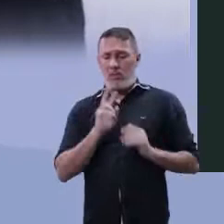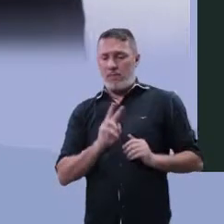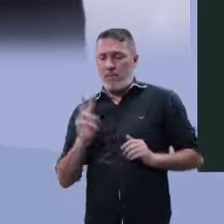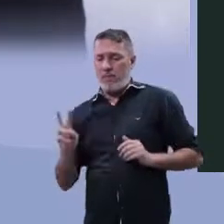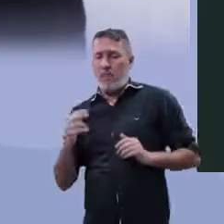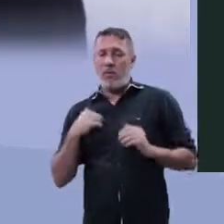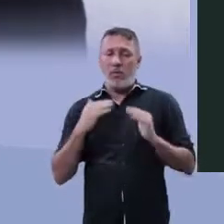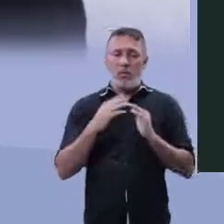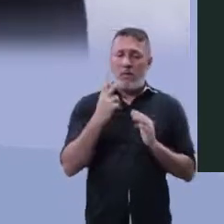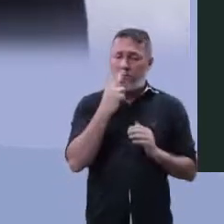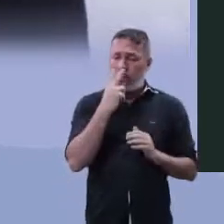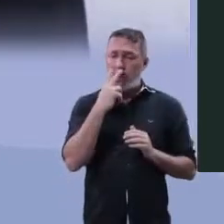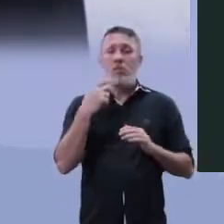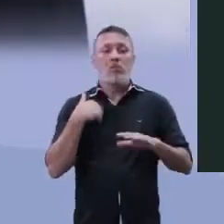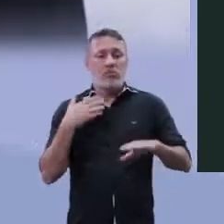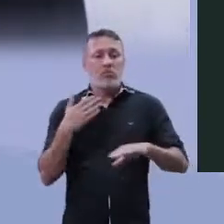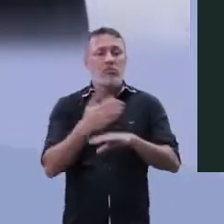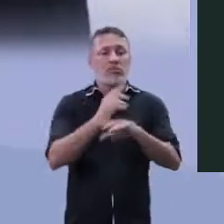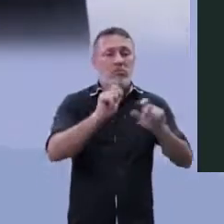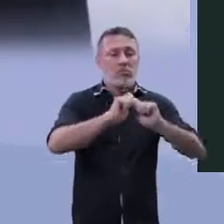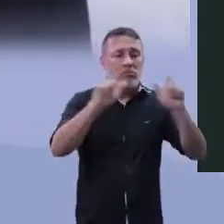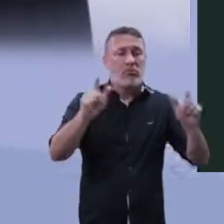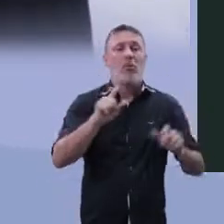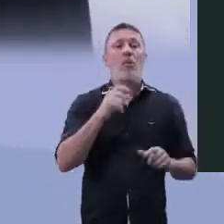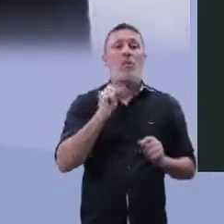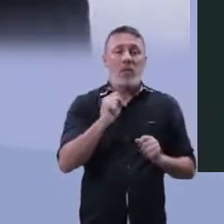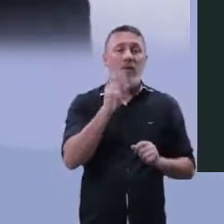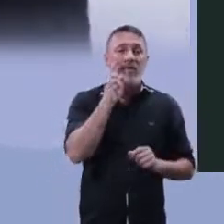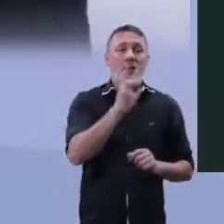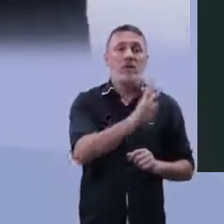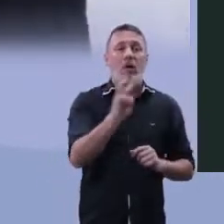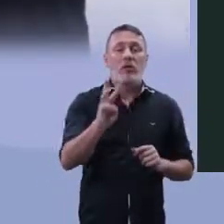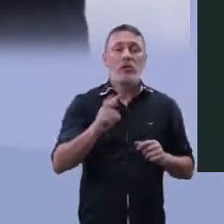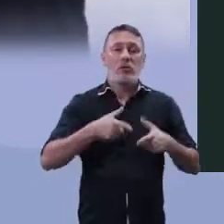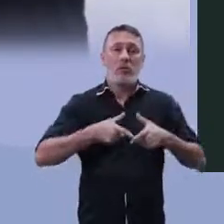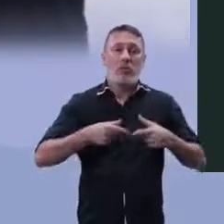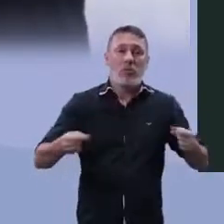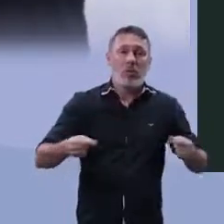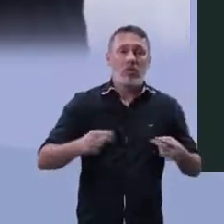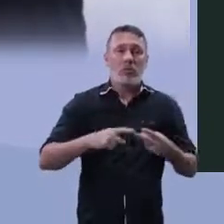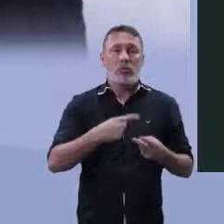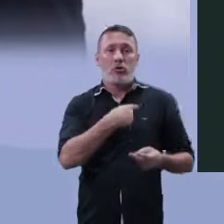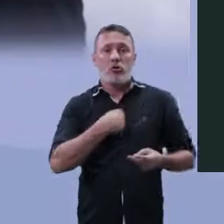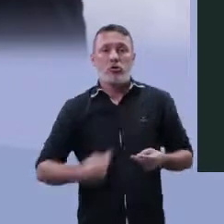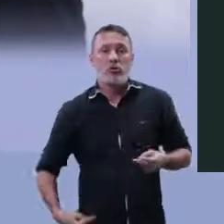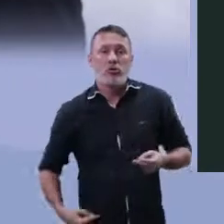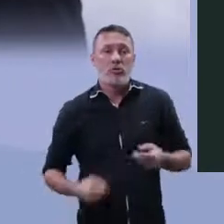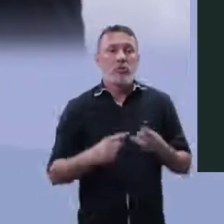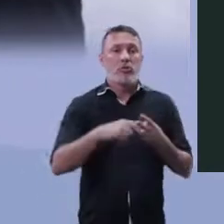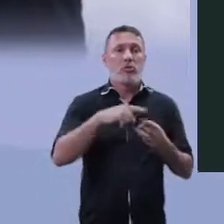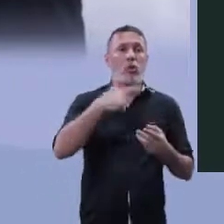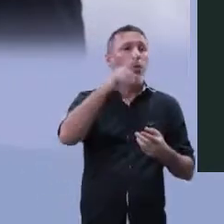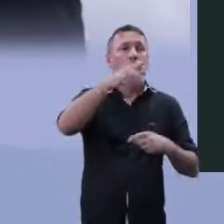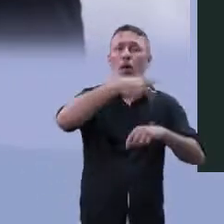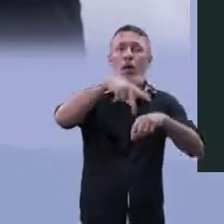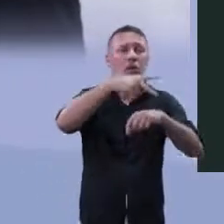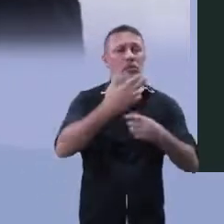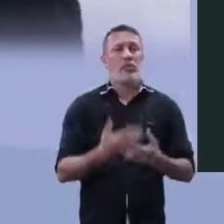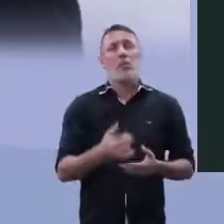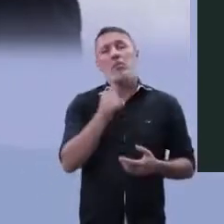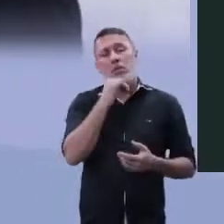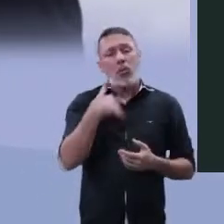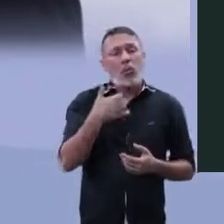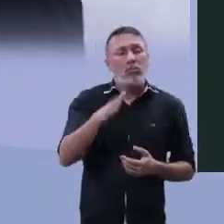em Vila Velha, ou Vitória, sei lá, onde você estiver, né? E fazer o acompanhamento, né? Assim,